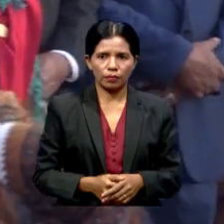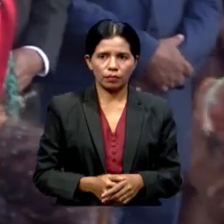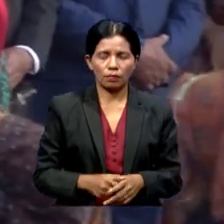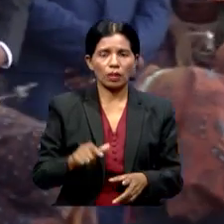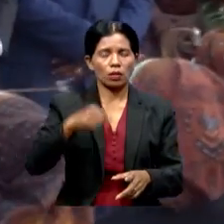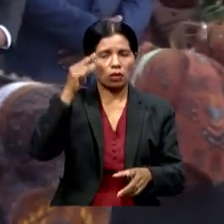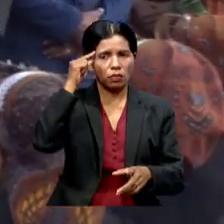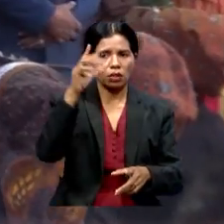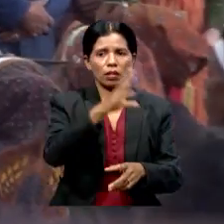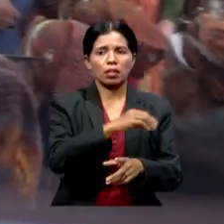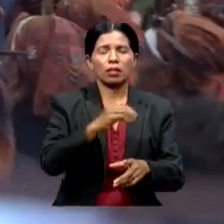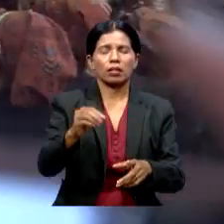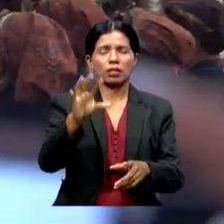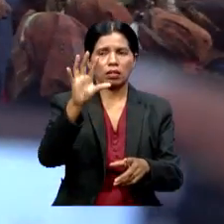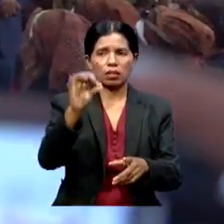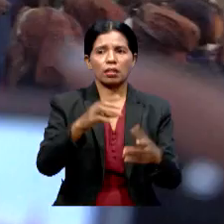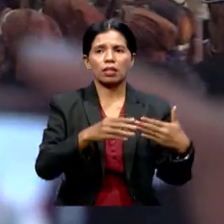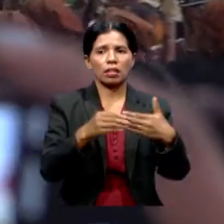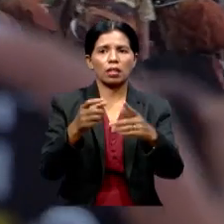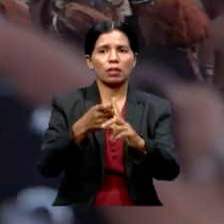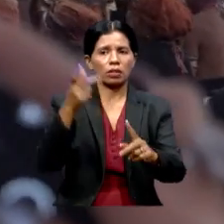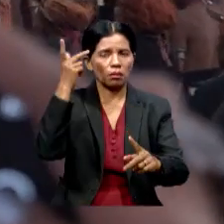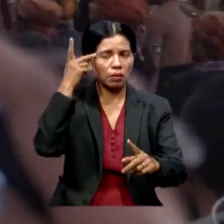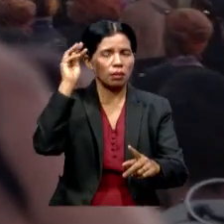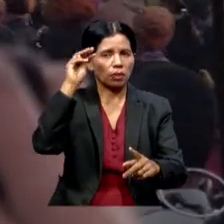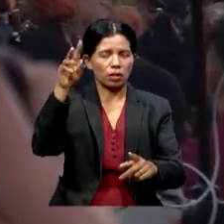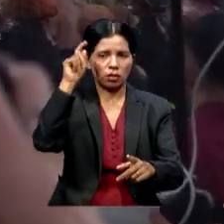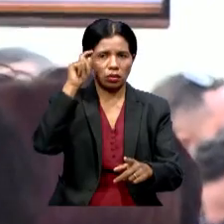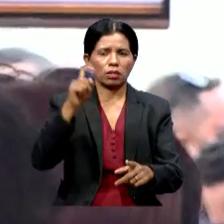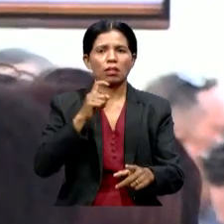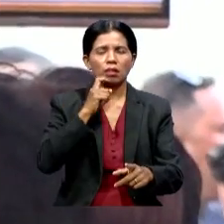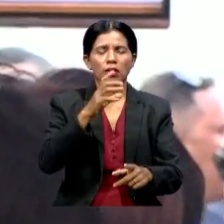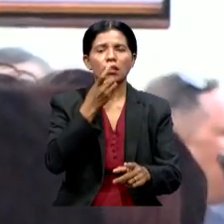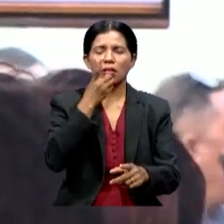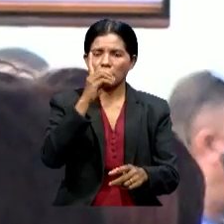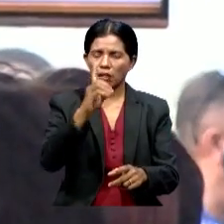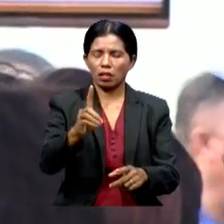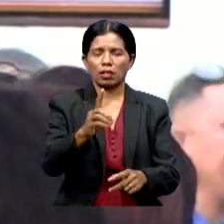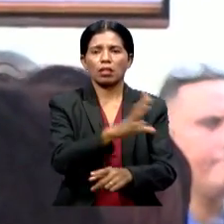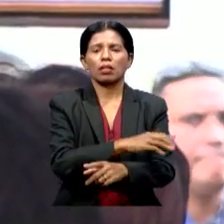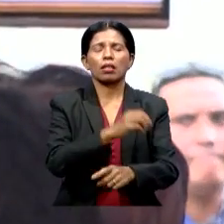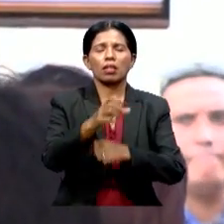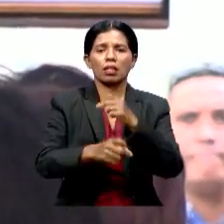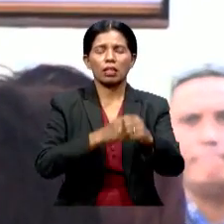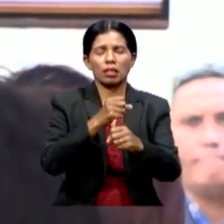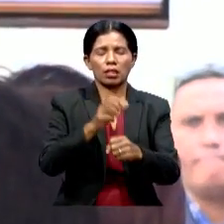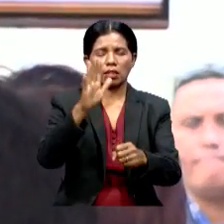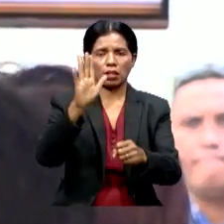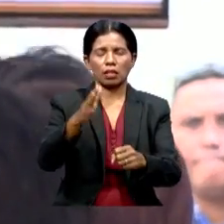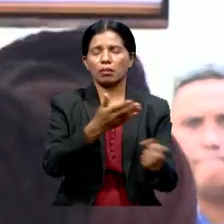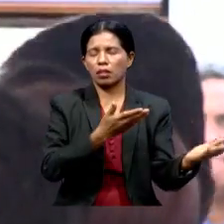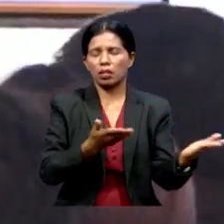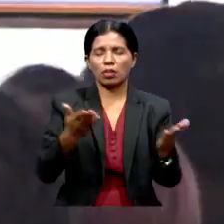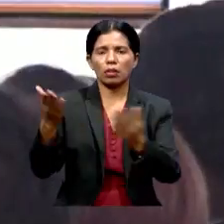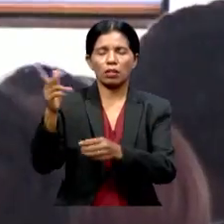Governo Constitucional da CIA, neve lidera o seu primeiro-ministro, Kairala Sanana Gusmão, declara, durante o mandato Tina Lima, cidade a cadoras